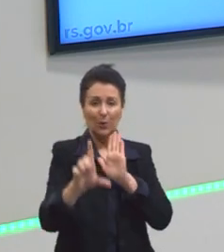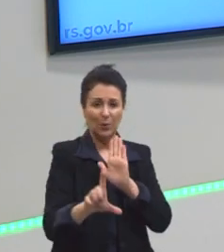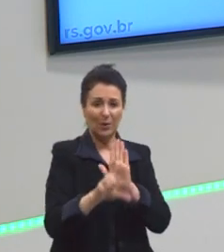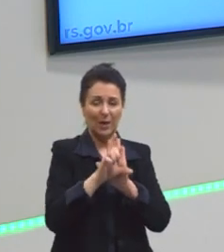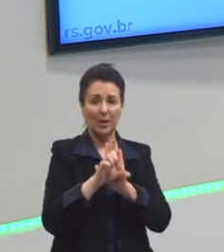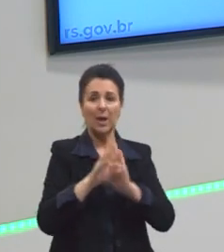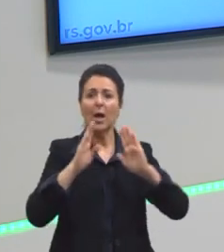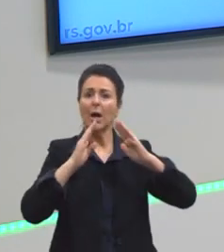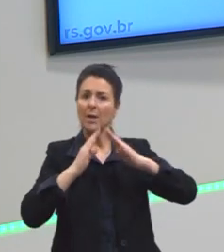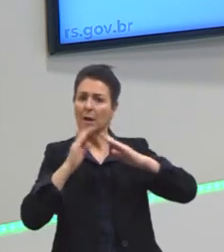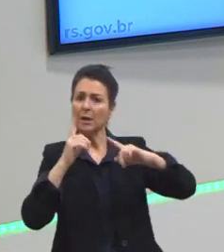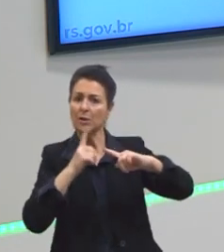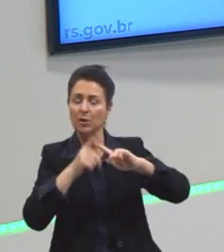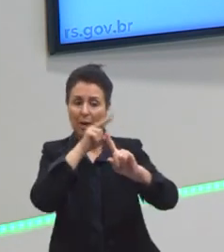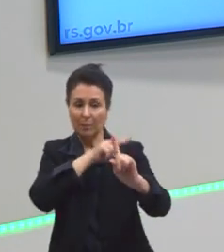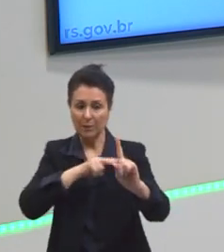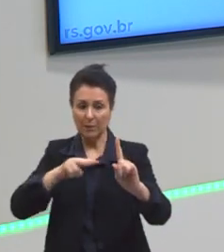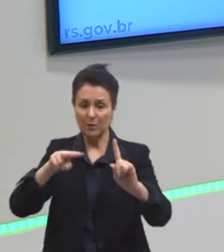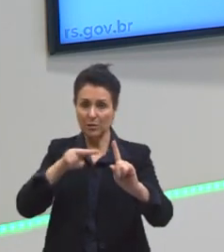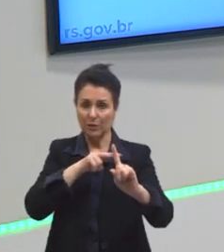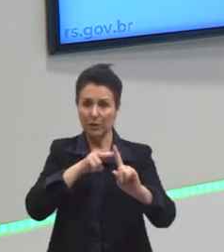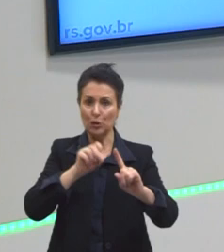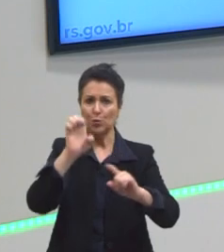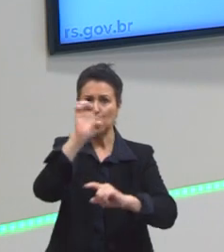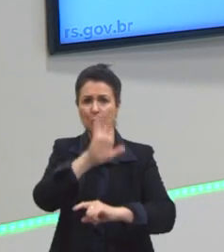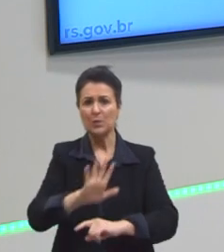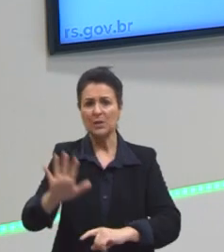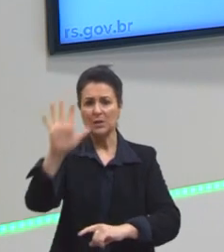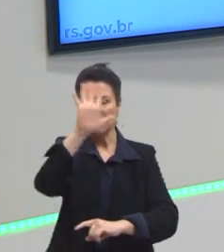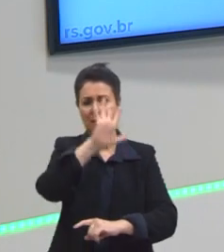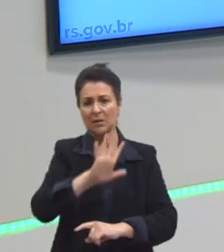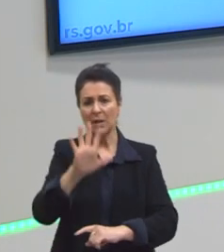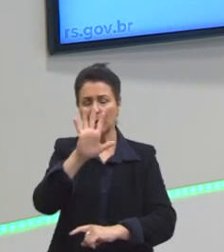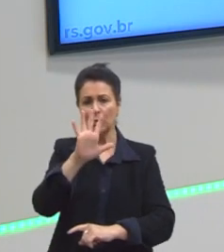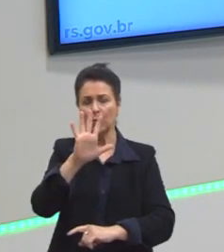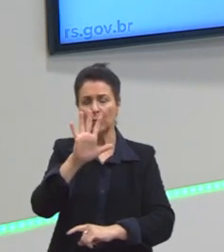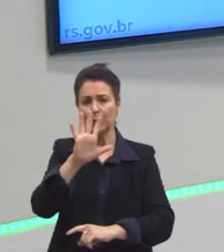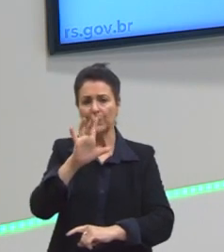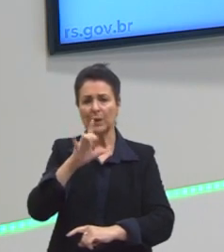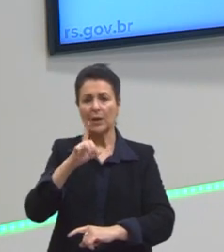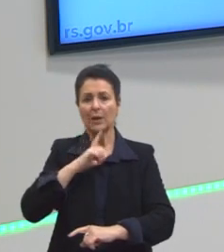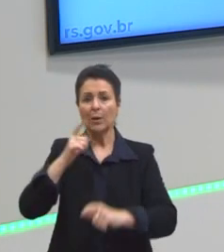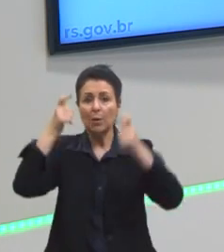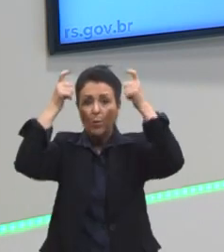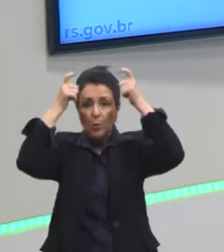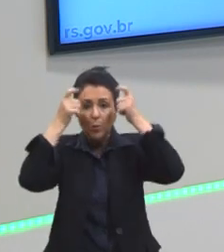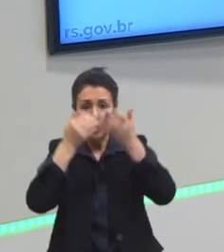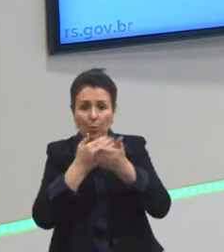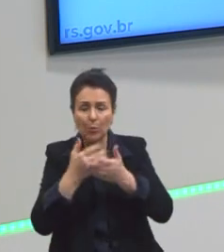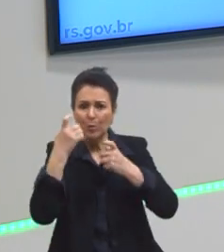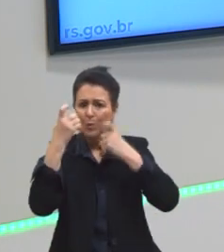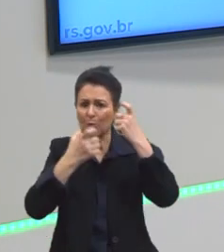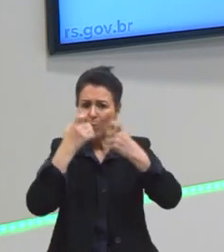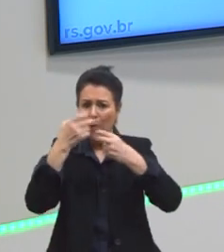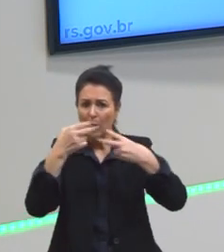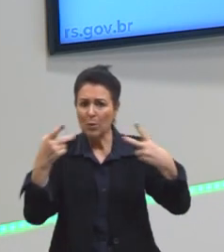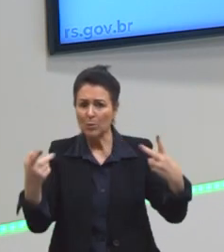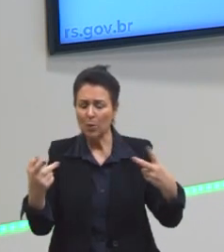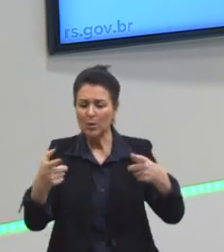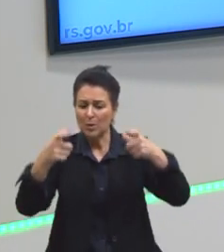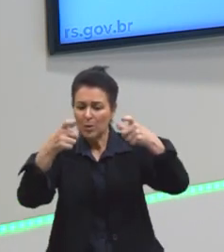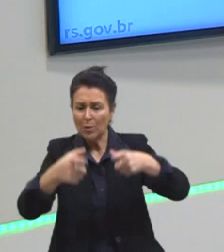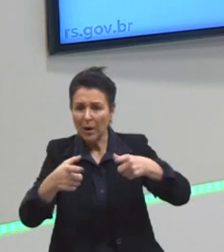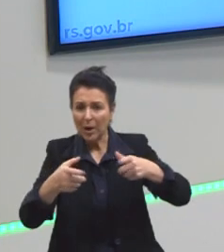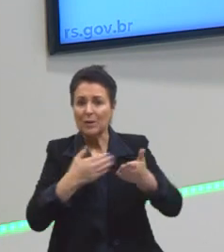aquela aquela Perspectiva da criação do Estado Universal aí através da monarquia ela começou a se preocupar com questões locais eles